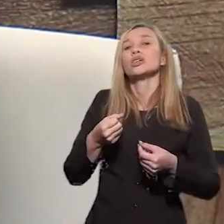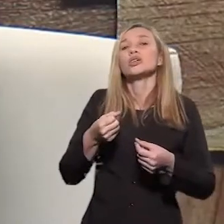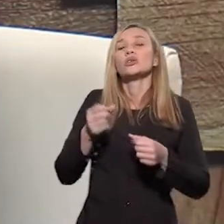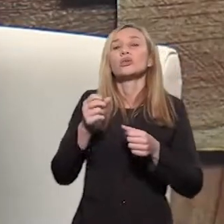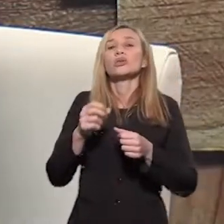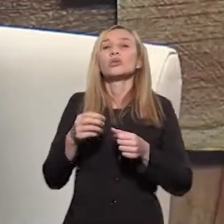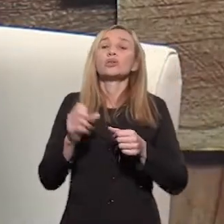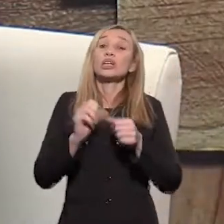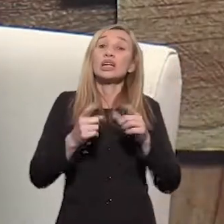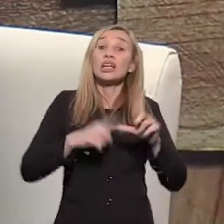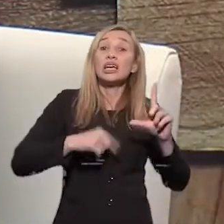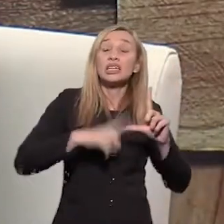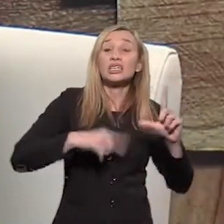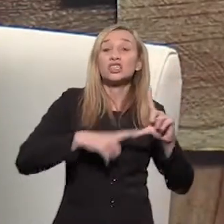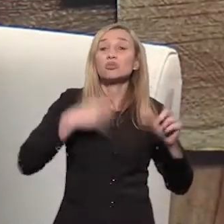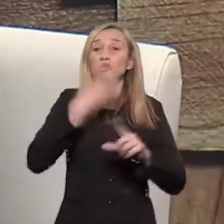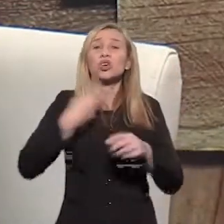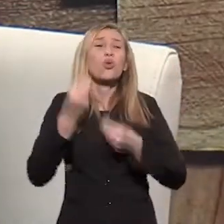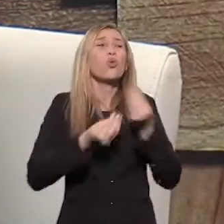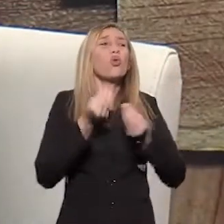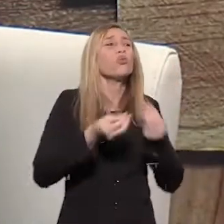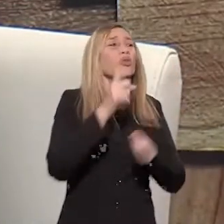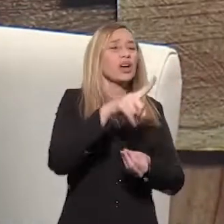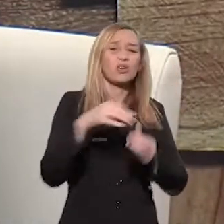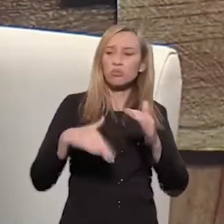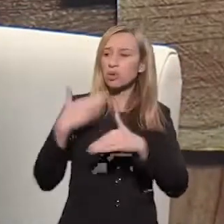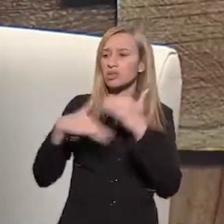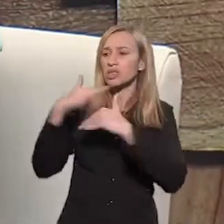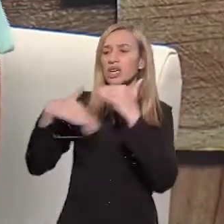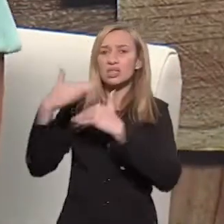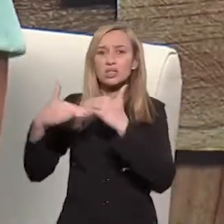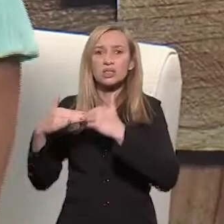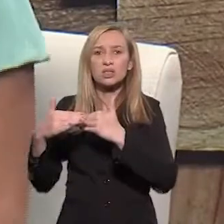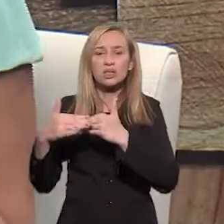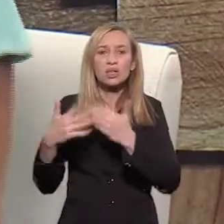você esse processo de compor uma música que não é